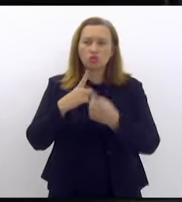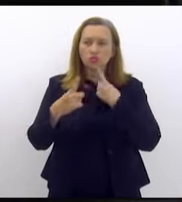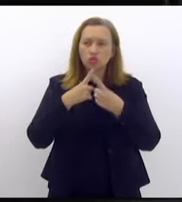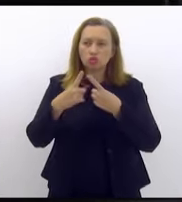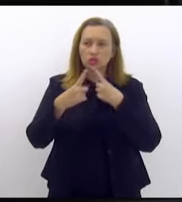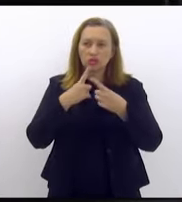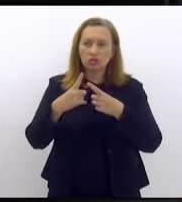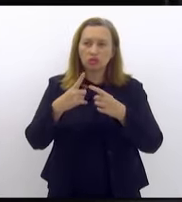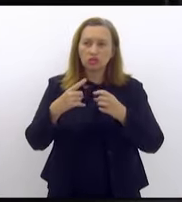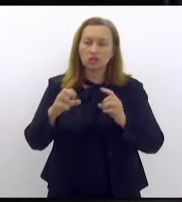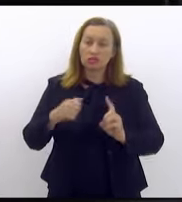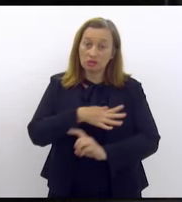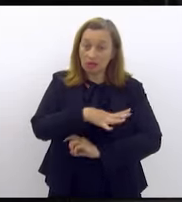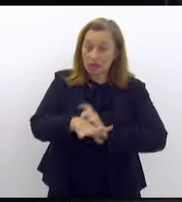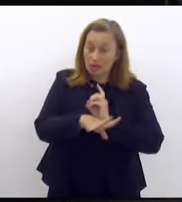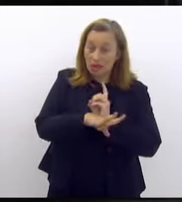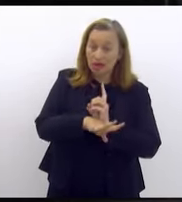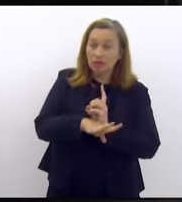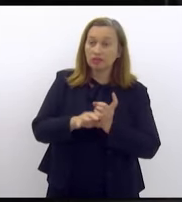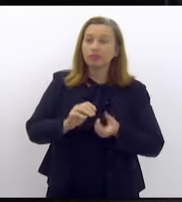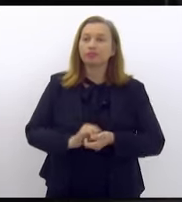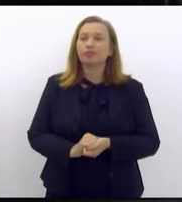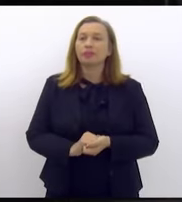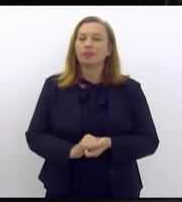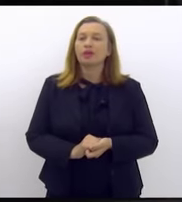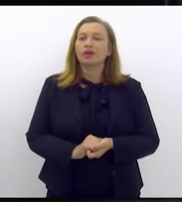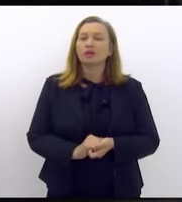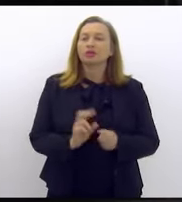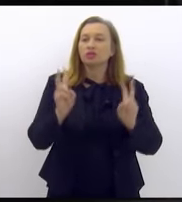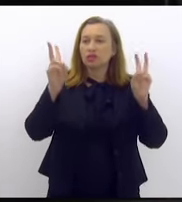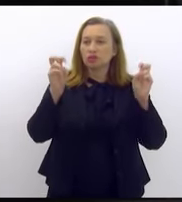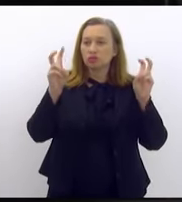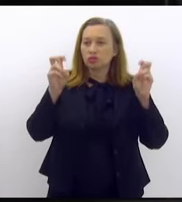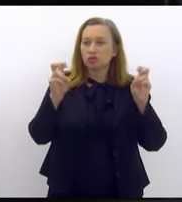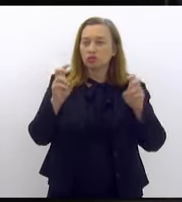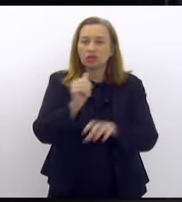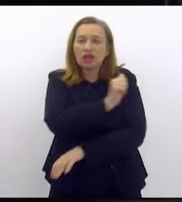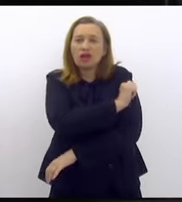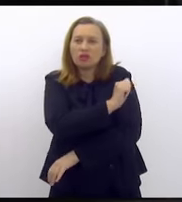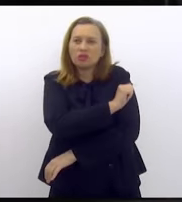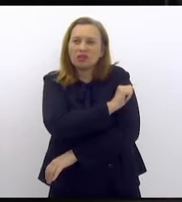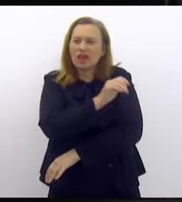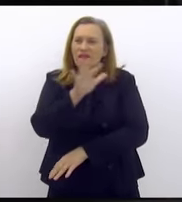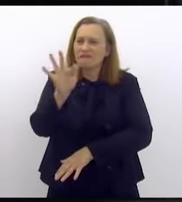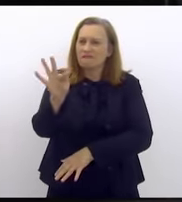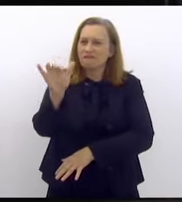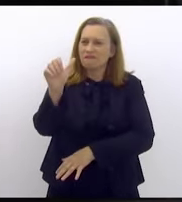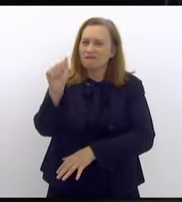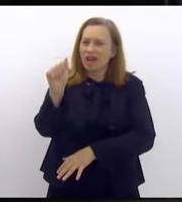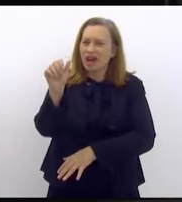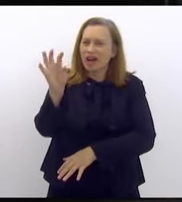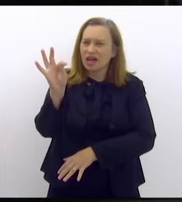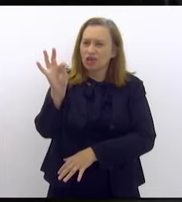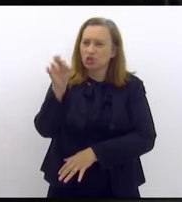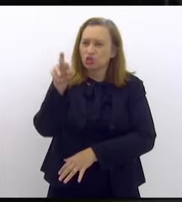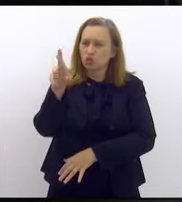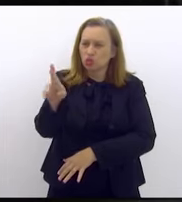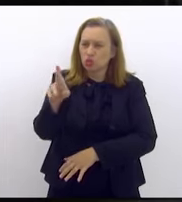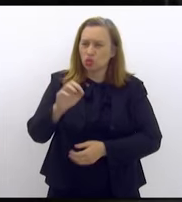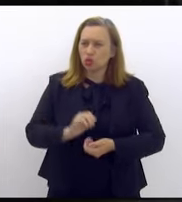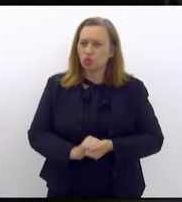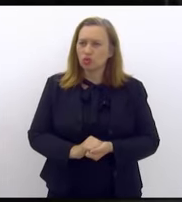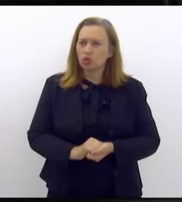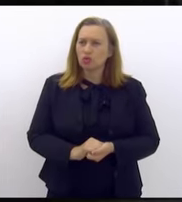nossa sociedade diante do caso da estudante Fatu, uma estudante senegalesa que